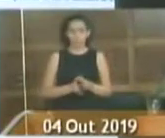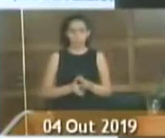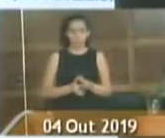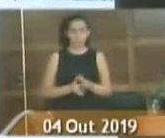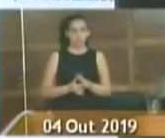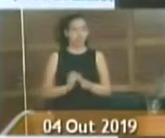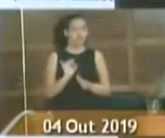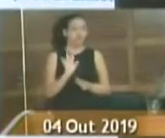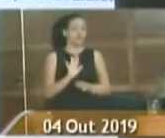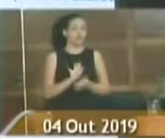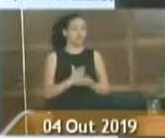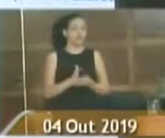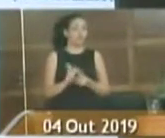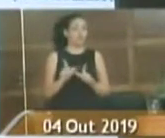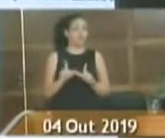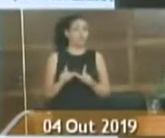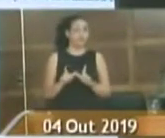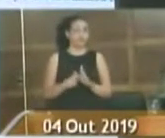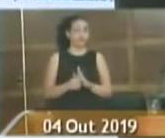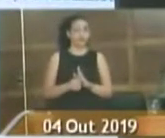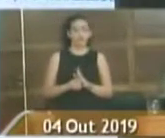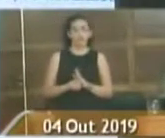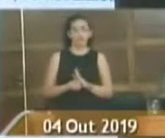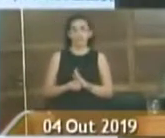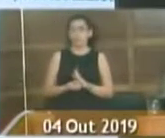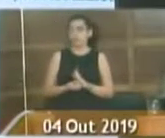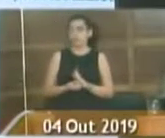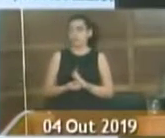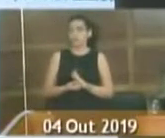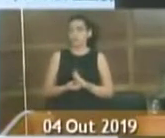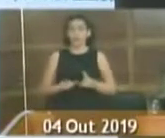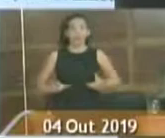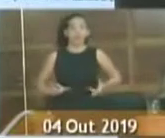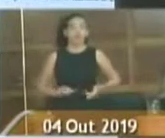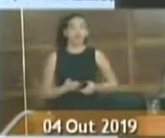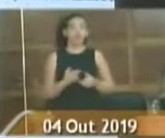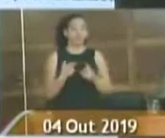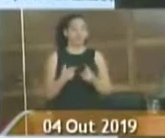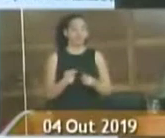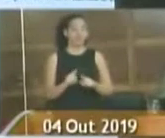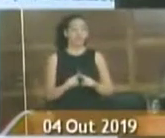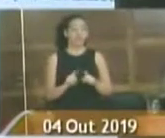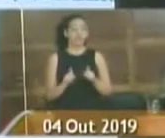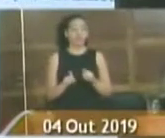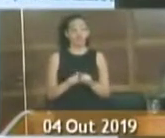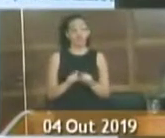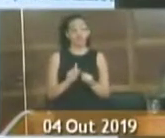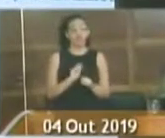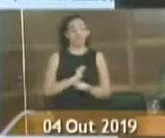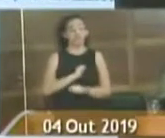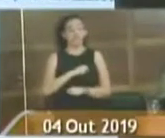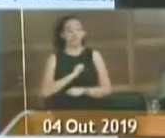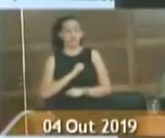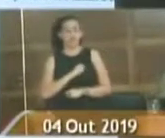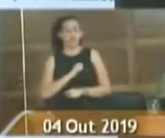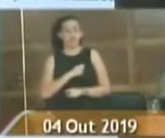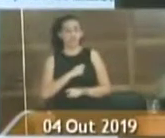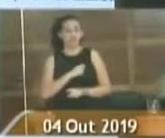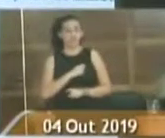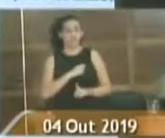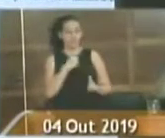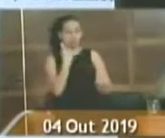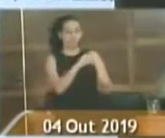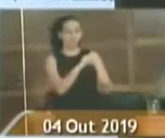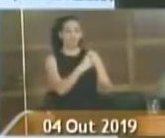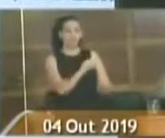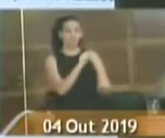São só algumas fotos, tá, gente? Além da castração, o departamento realiza a fiscalização de maus-tratos,